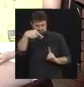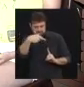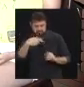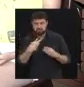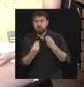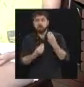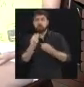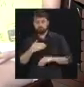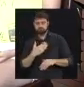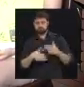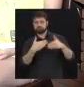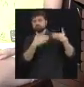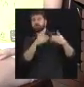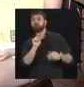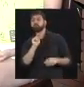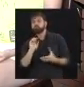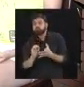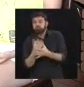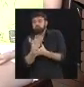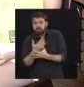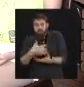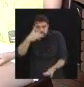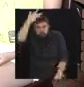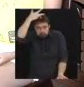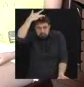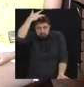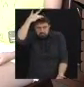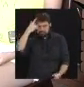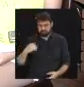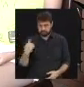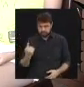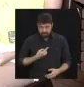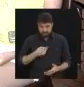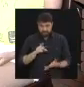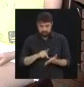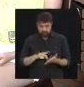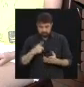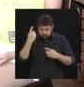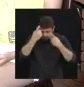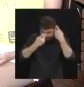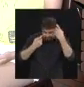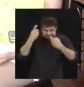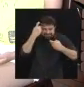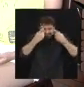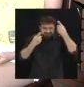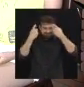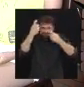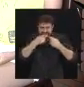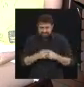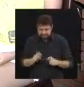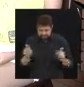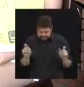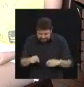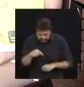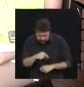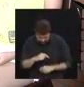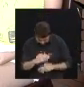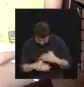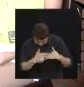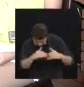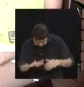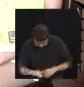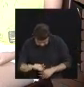perspectiva de saber como seria o desenvolvimento da Amanda, né? E, na verdade, a gente tinha uma grande preocupação de saber se ela conseguiria